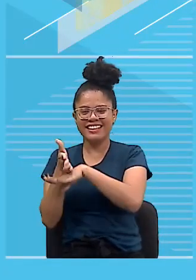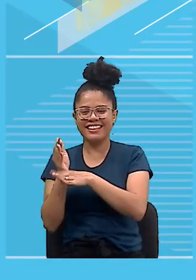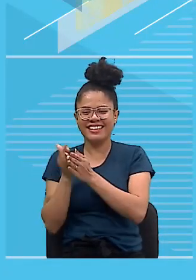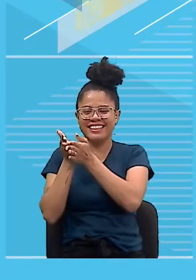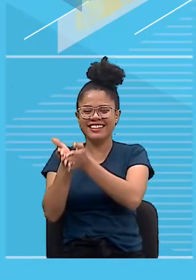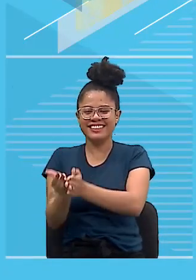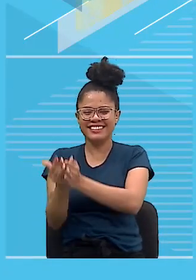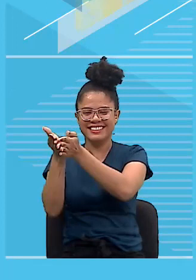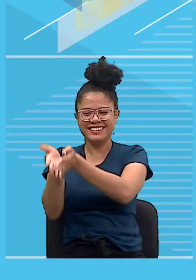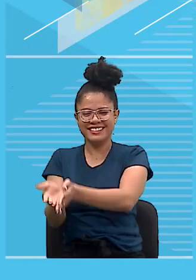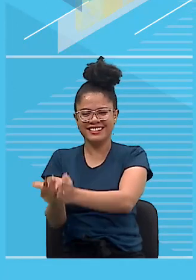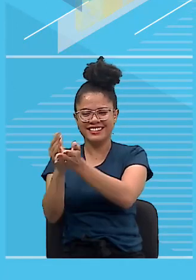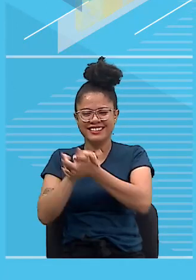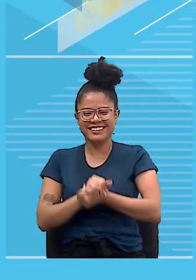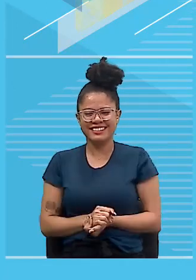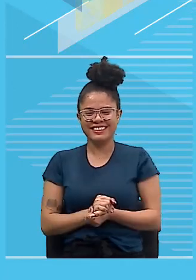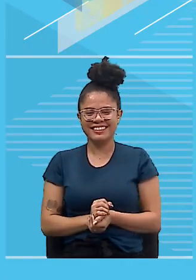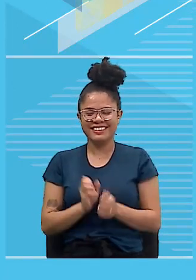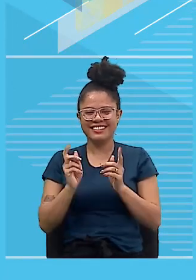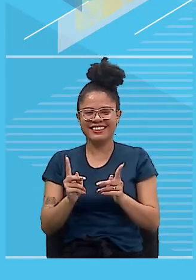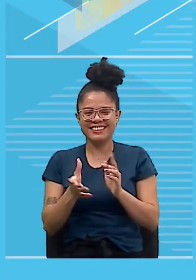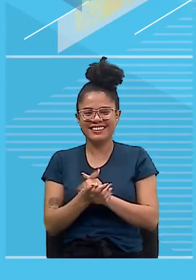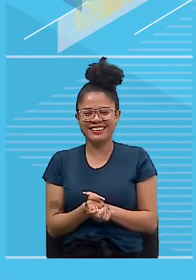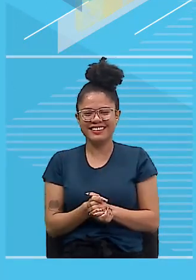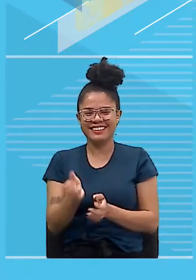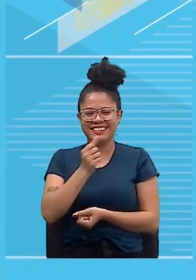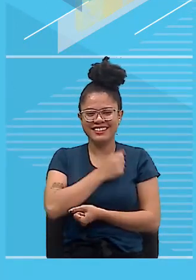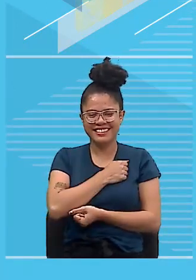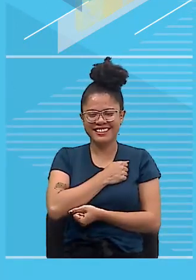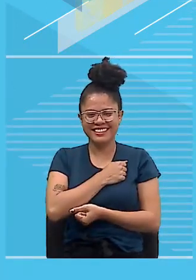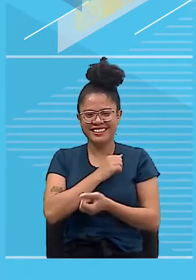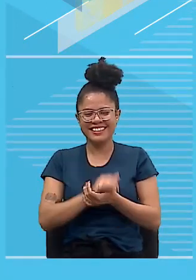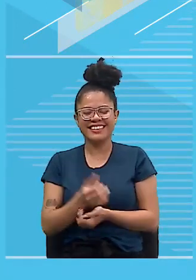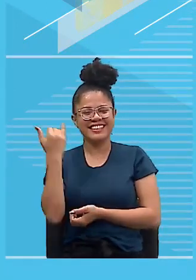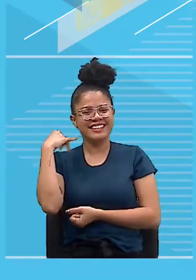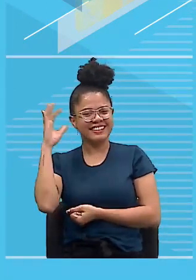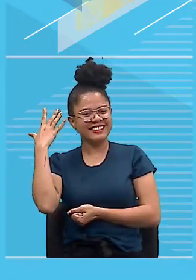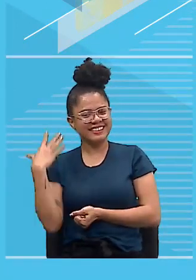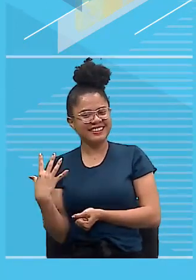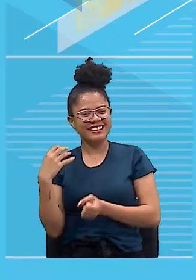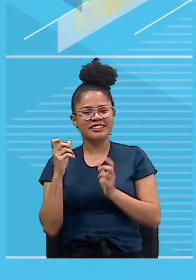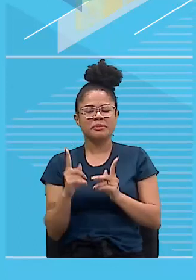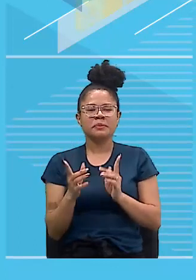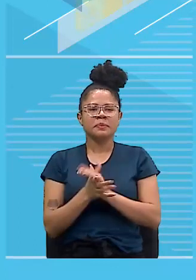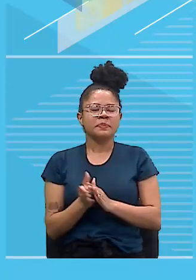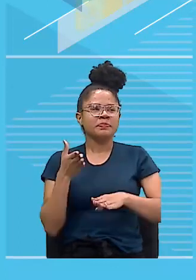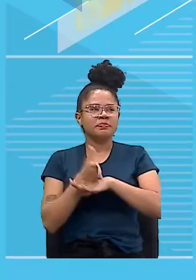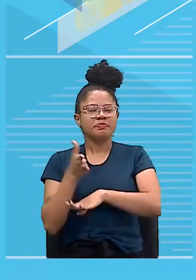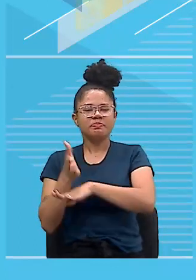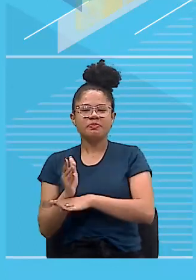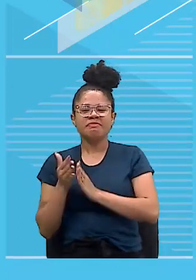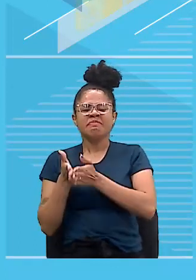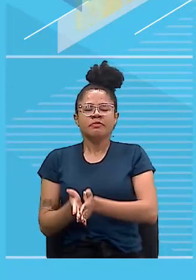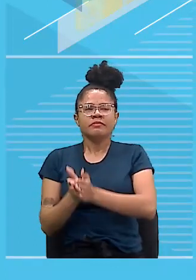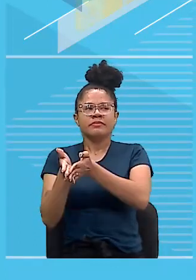os cara tem Lanches Coitada da Joice eles invadem os barcos galera